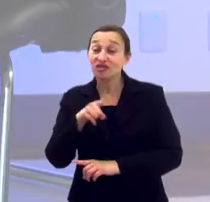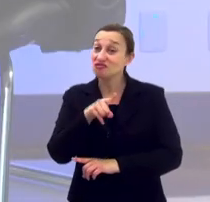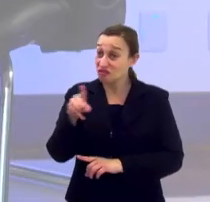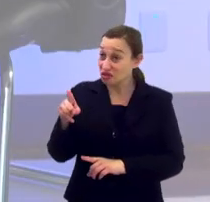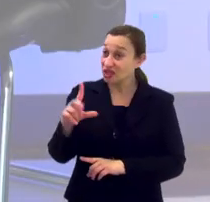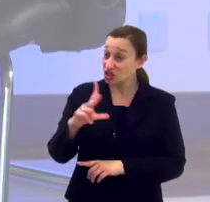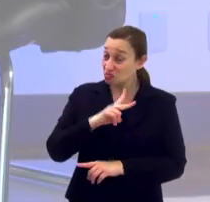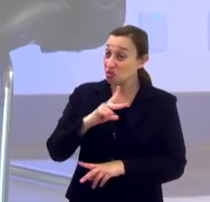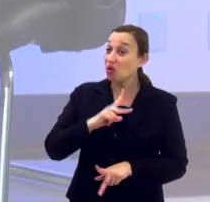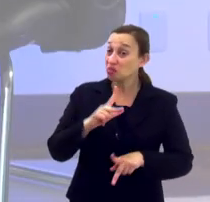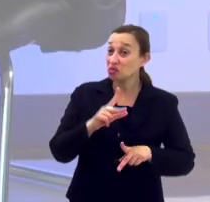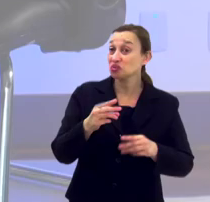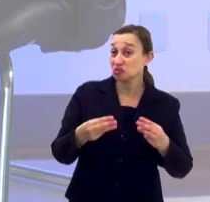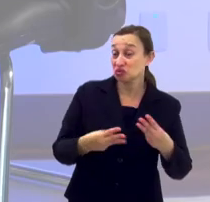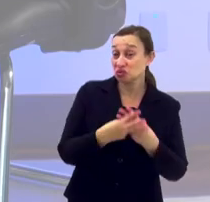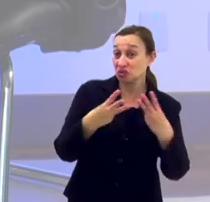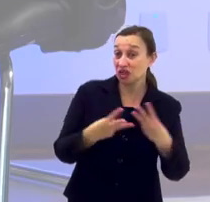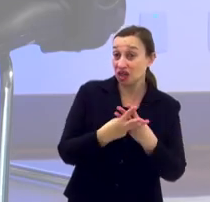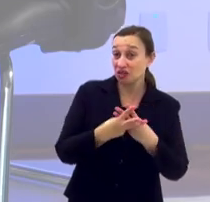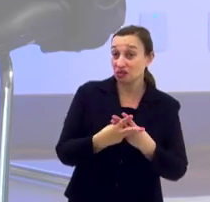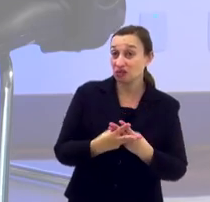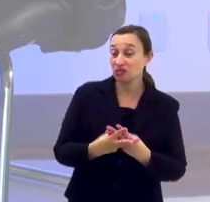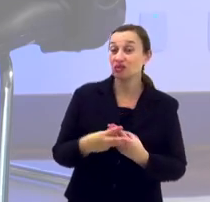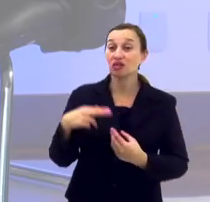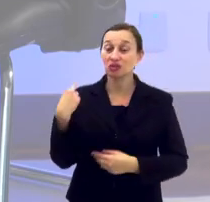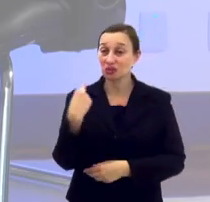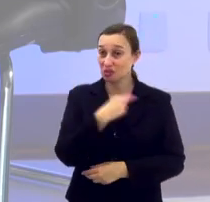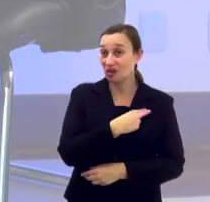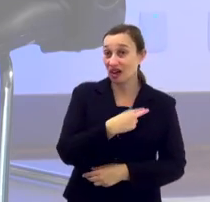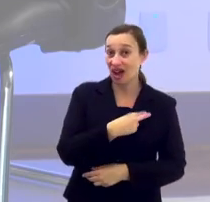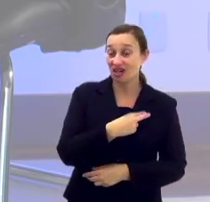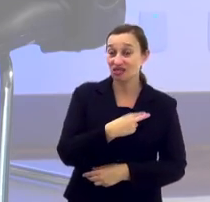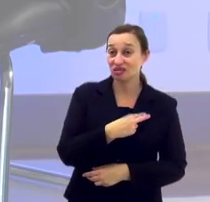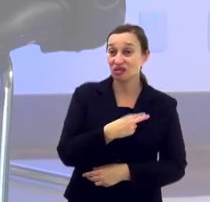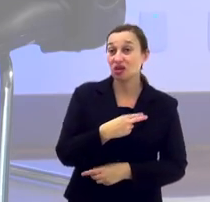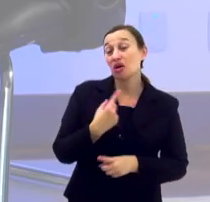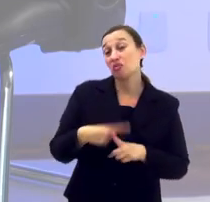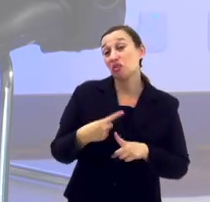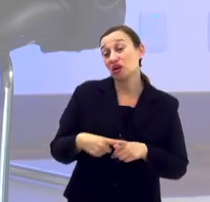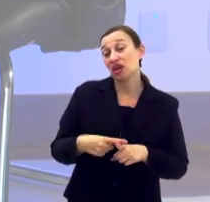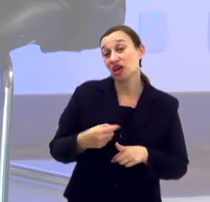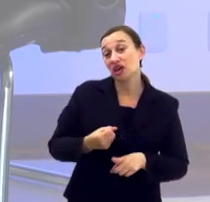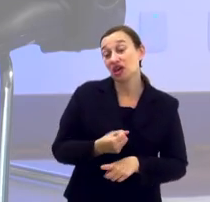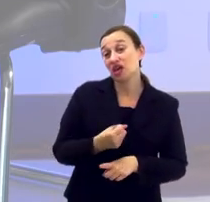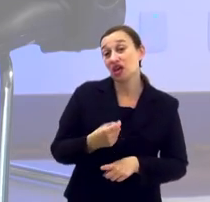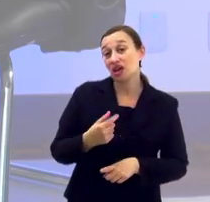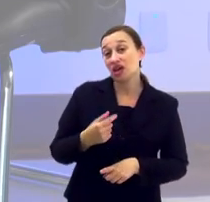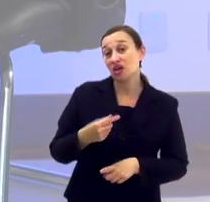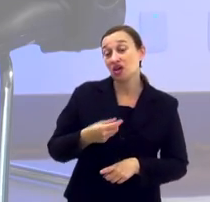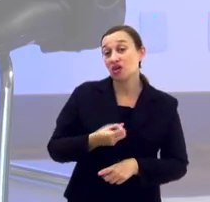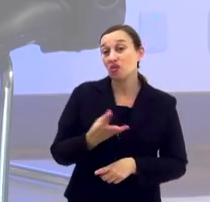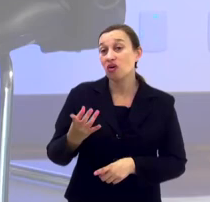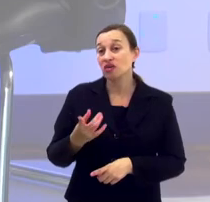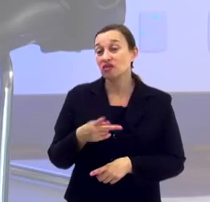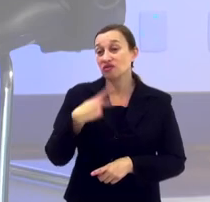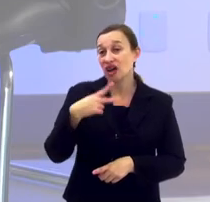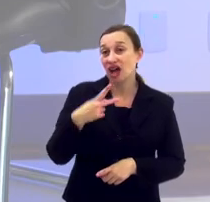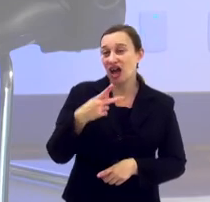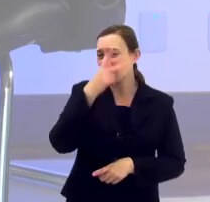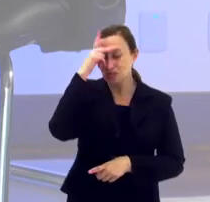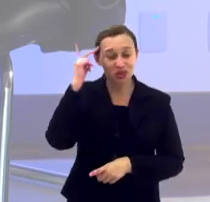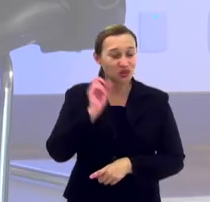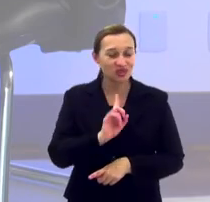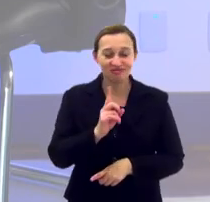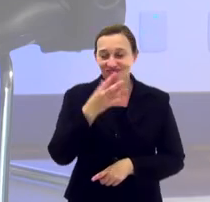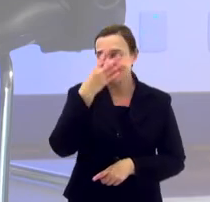vocês mesmos, judeus, sobre o Holocausto. Porque enquanto nós falarmos sobre isso, as pessoas